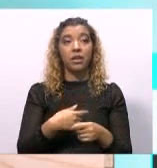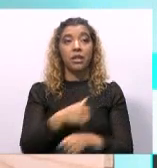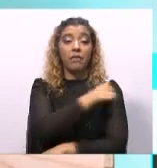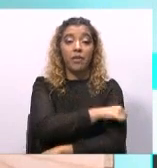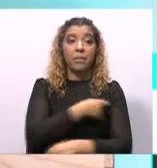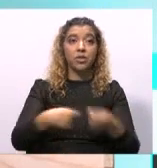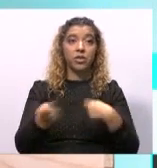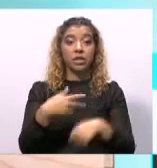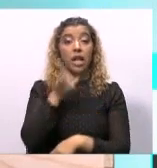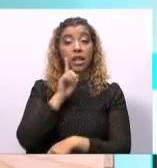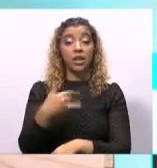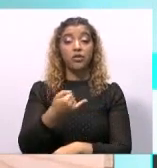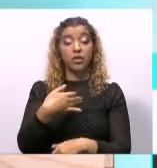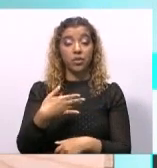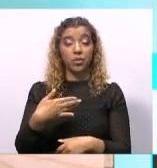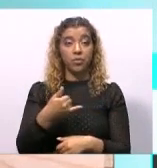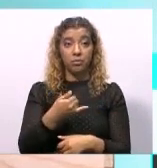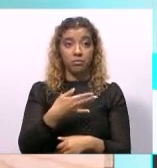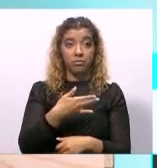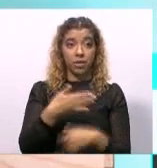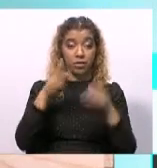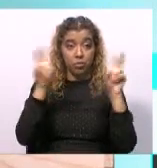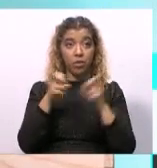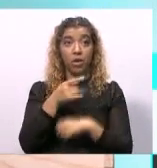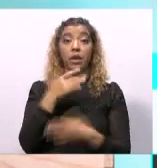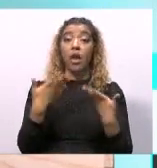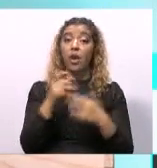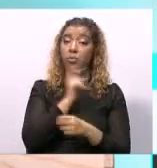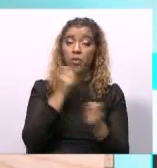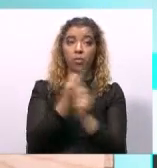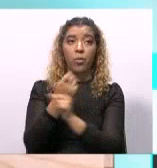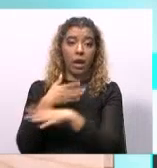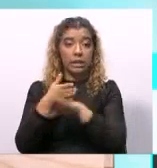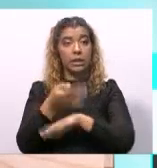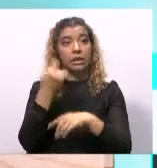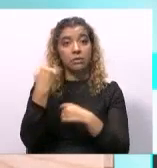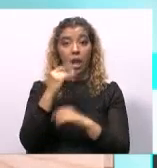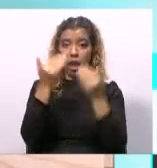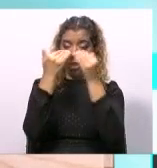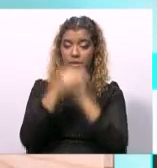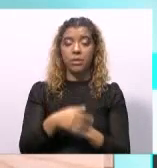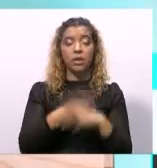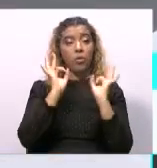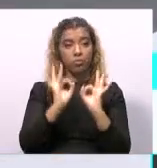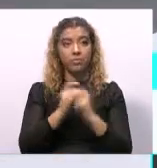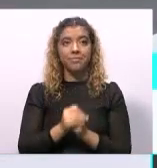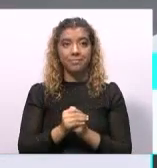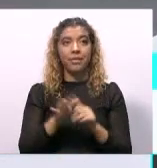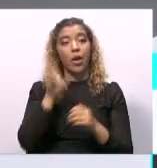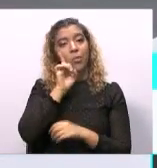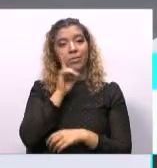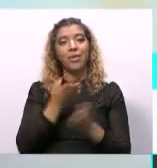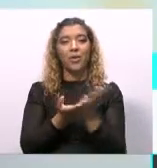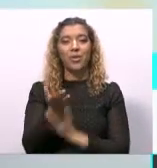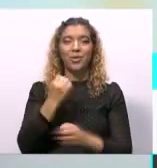21 dias é então o livro que já está disponível e que as pessoas podem comprar para ter acesso e, acima de tudo, informação credível, não é? Que é o mais importante. Continuação de um bom